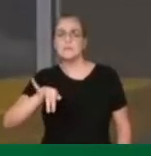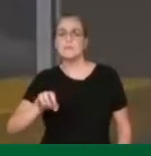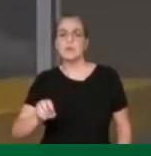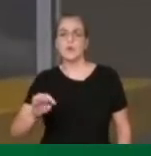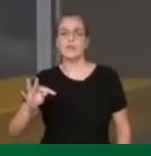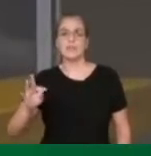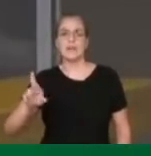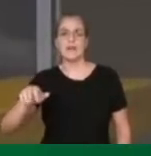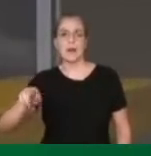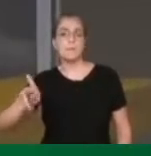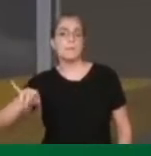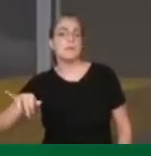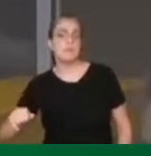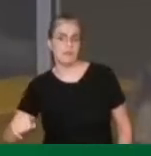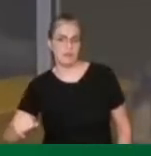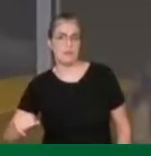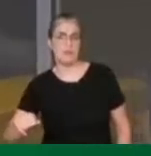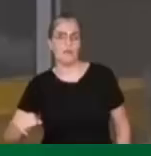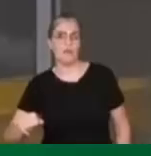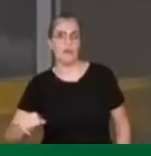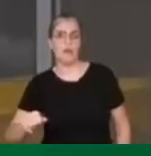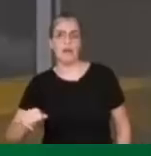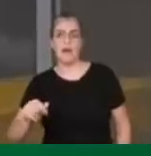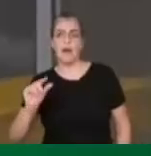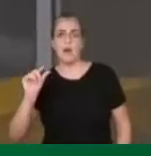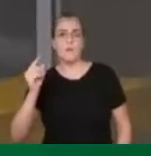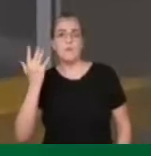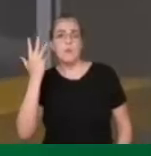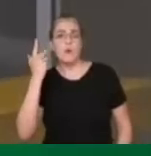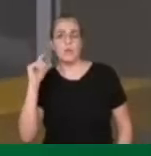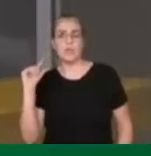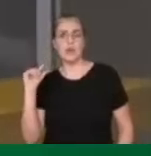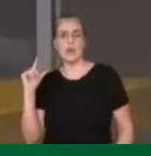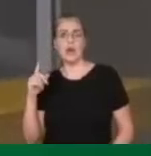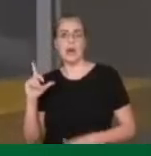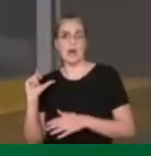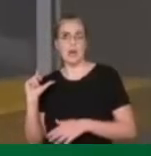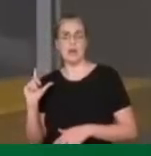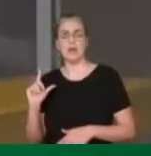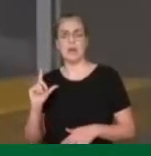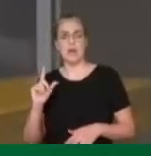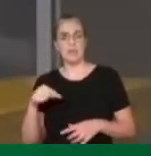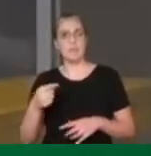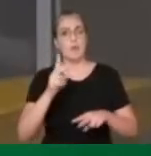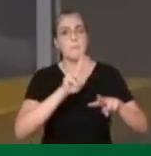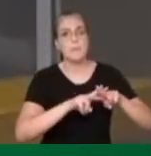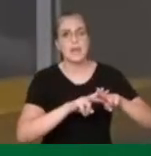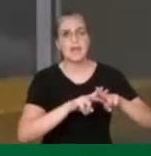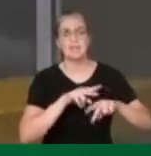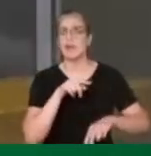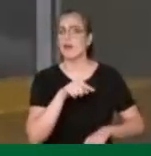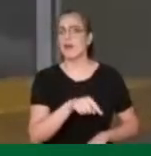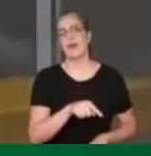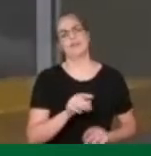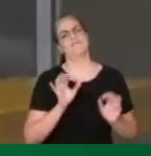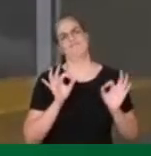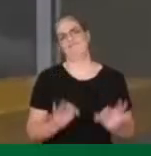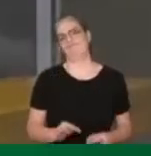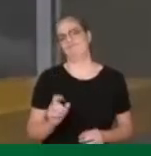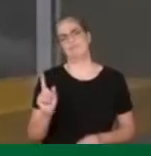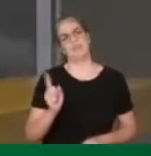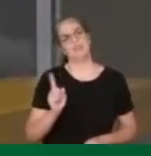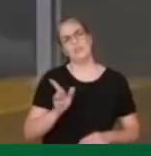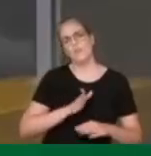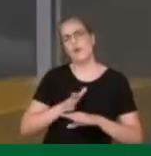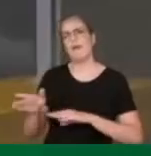presa, e que possivelmente não estava dentre aqueles que praticaram atos de vandalismo,